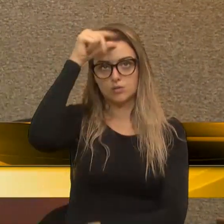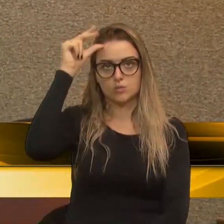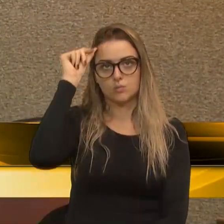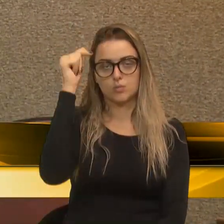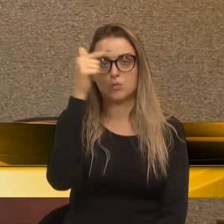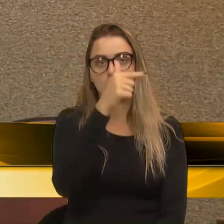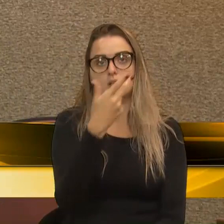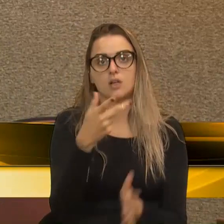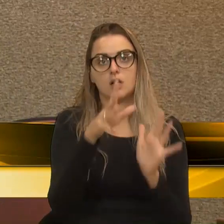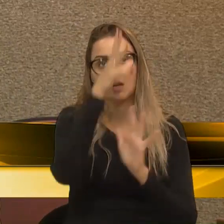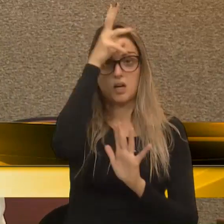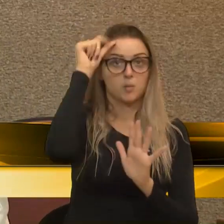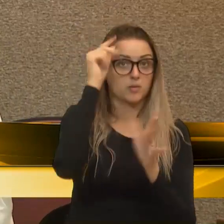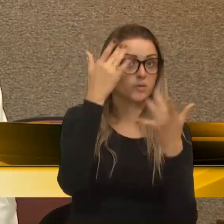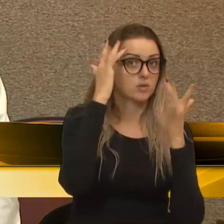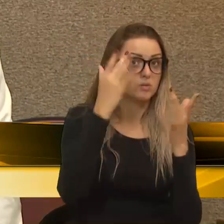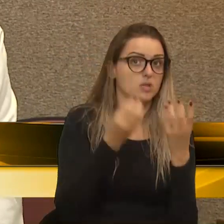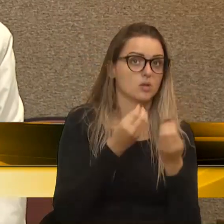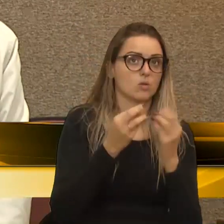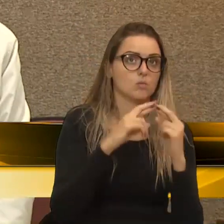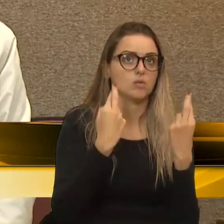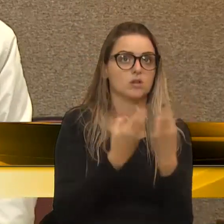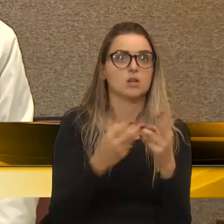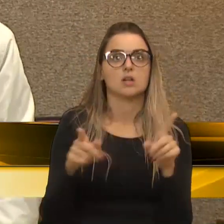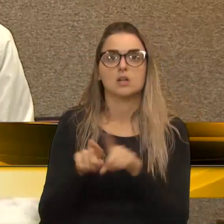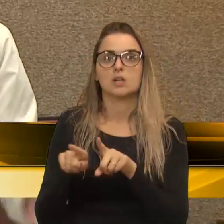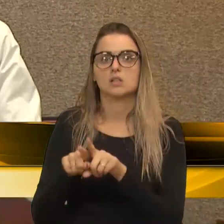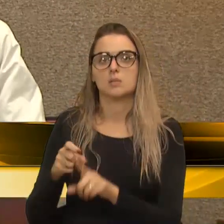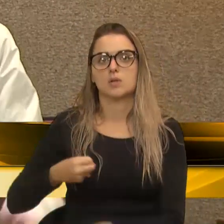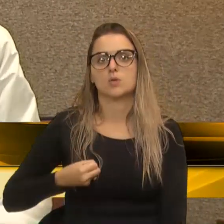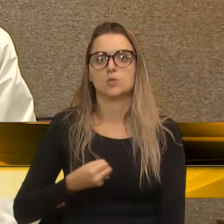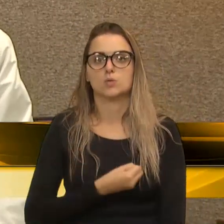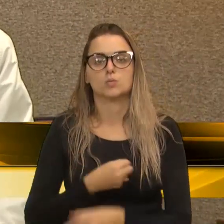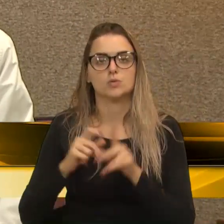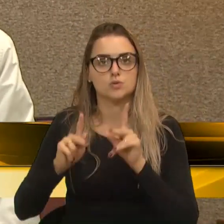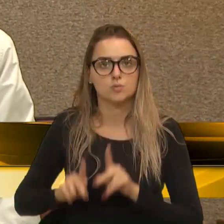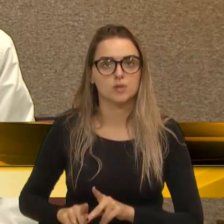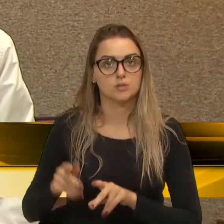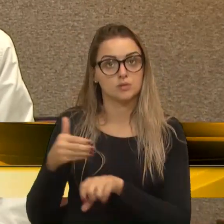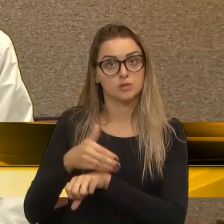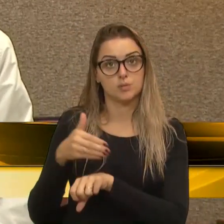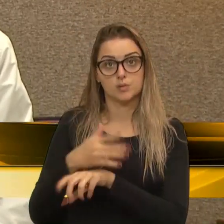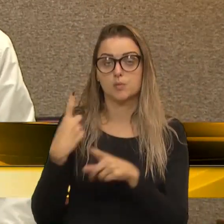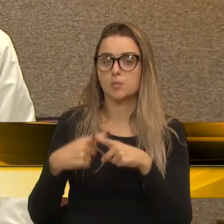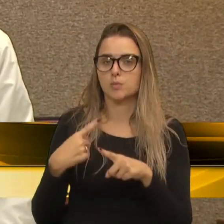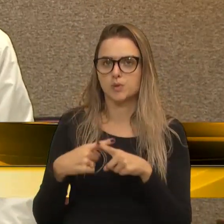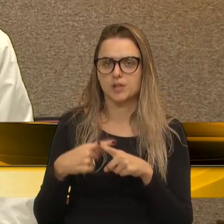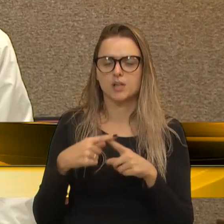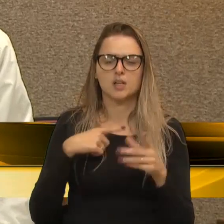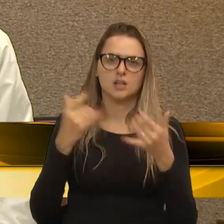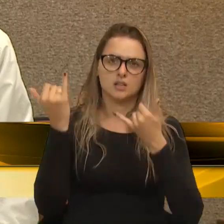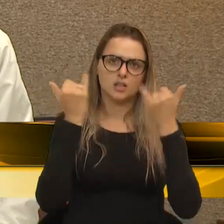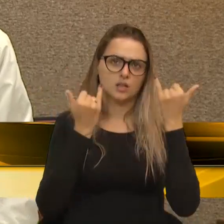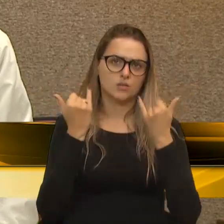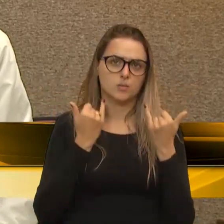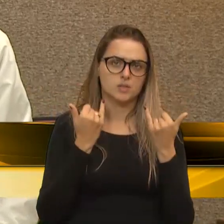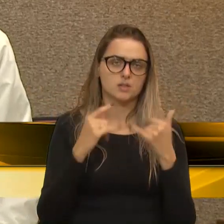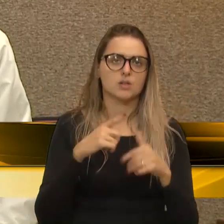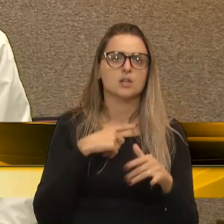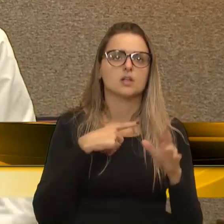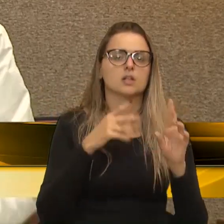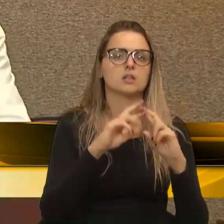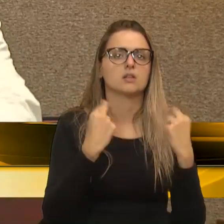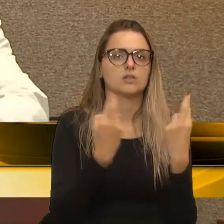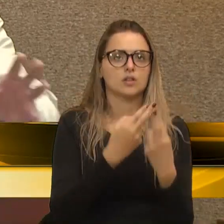do município e até o número de pessoas que também participaram, porque nós temos informações que tivemos